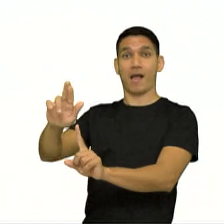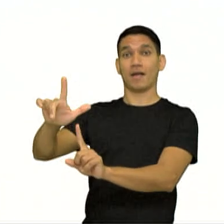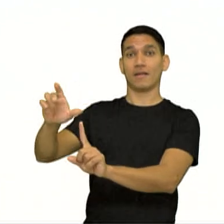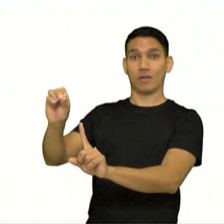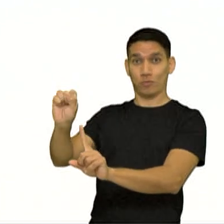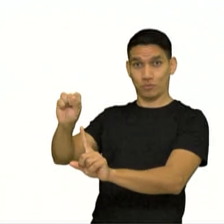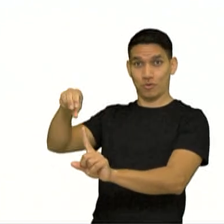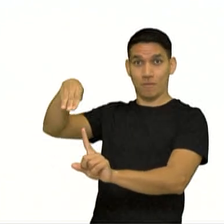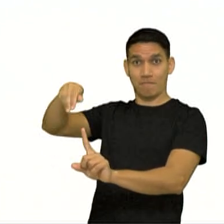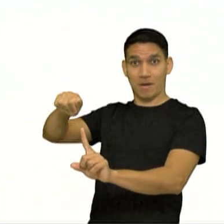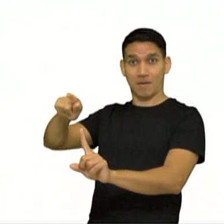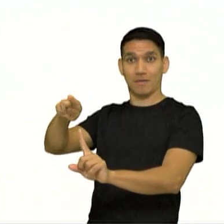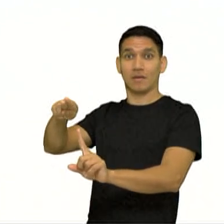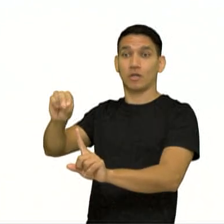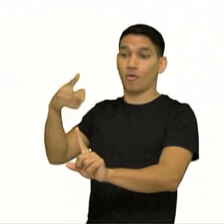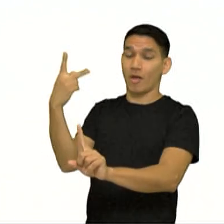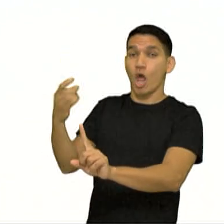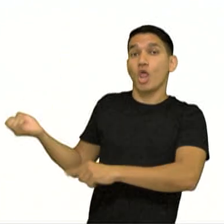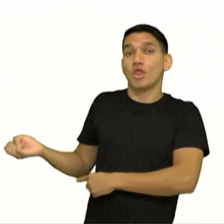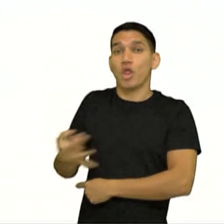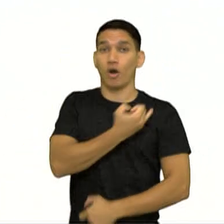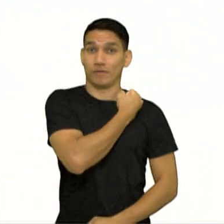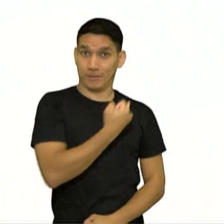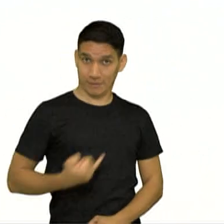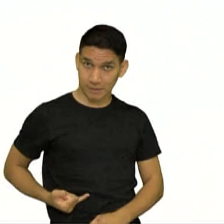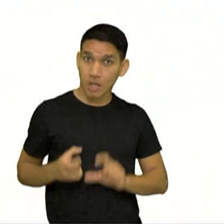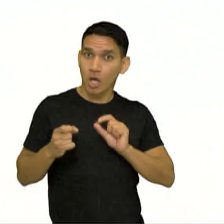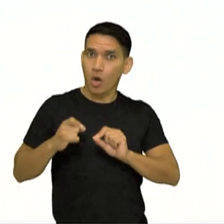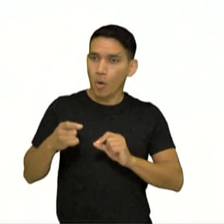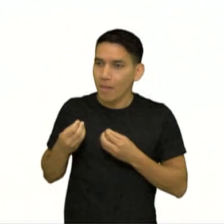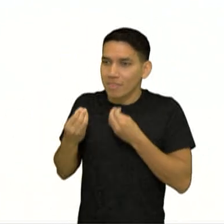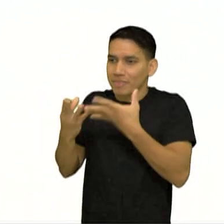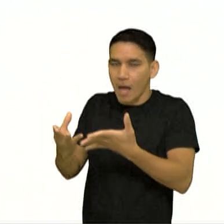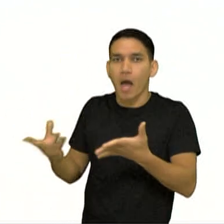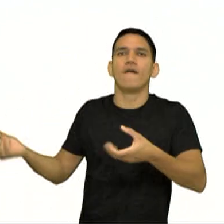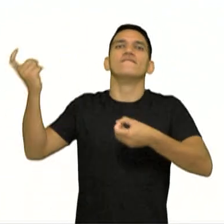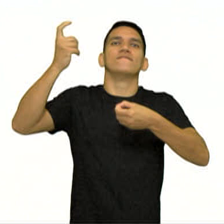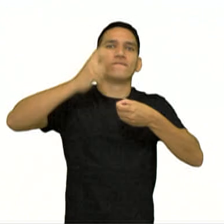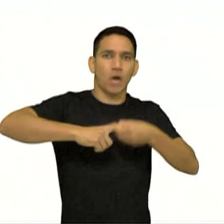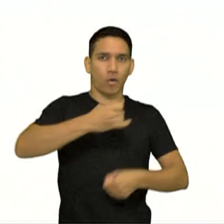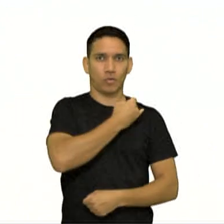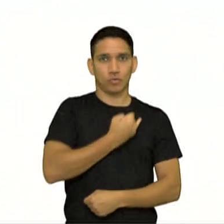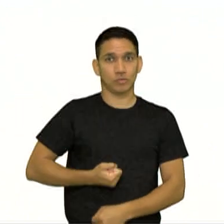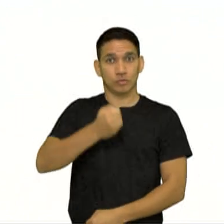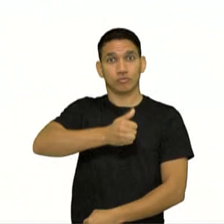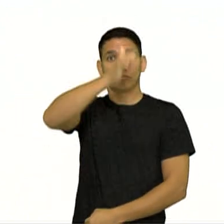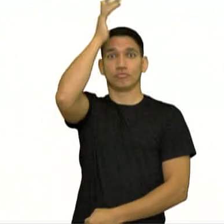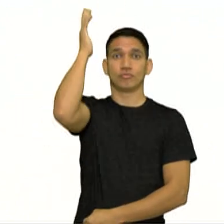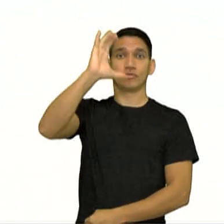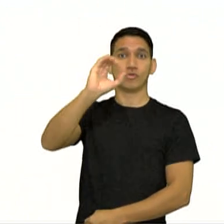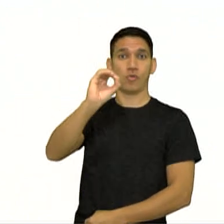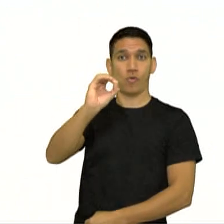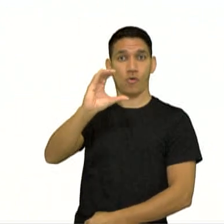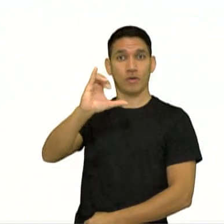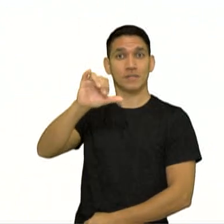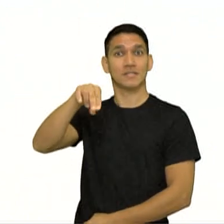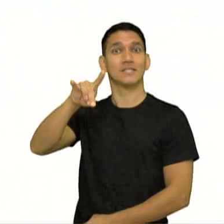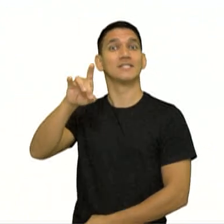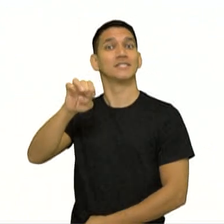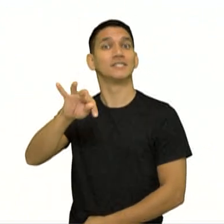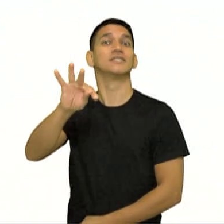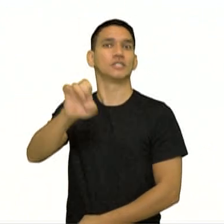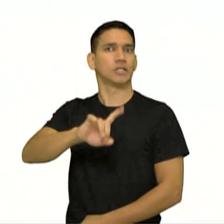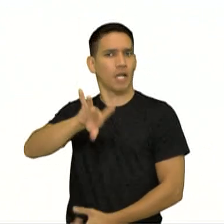francos, como o novo imperador romano, a ideia de restituir o Império Romano no Ocidente. Ato oficializado,